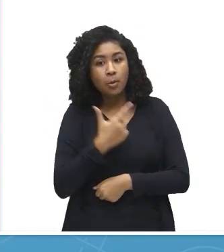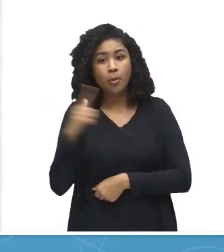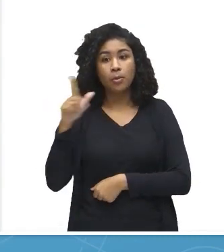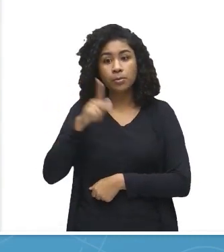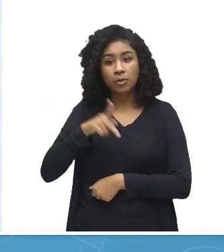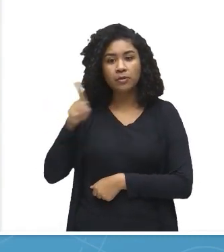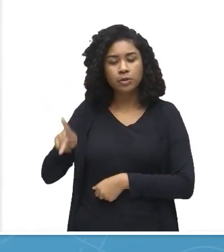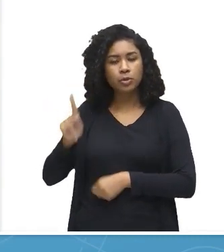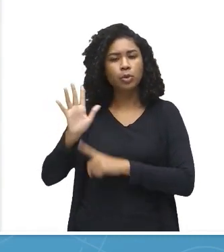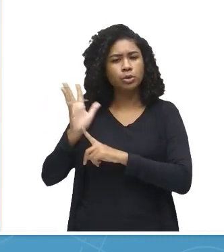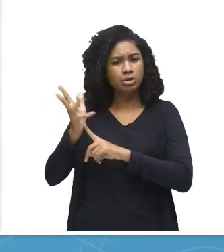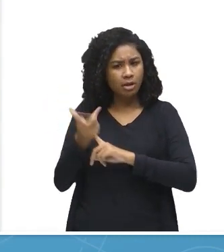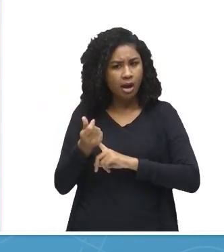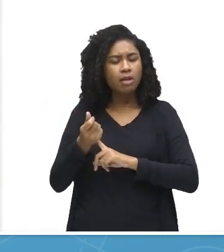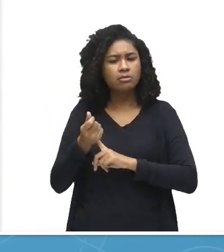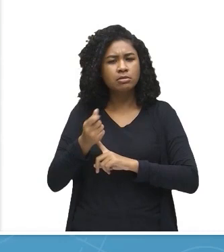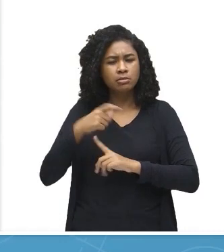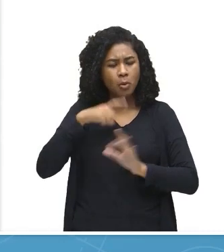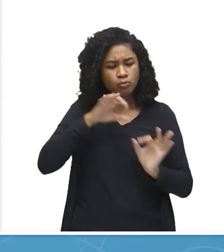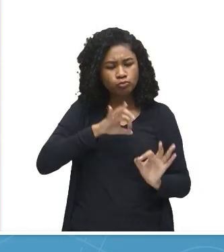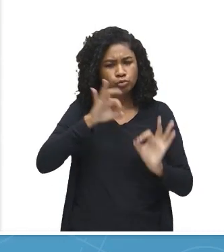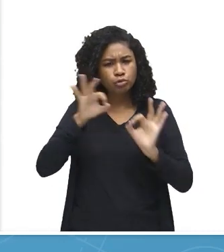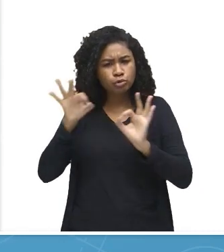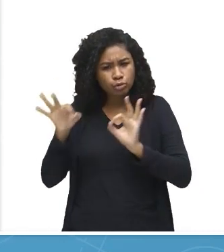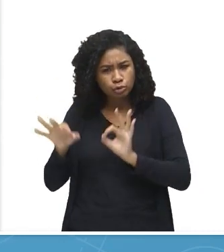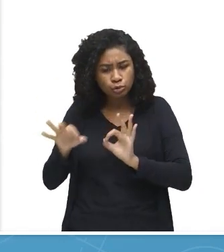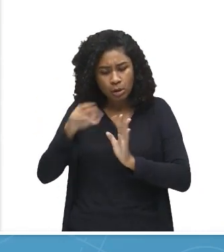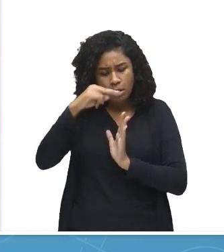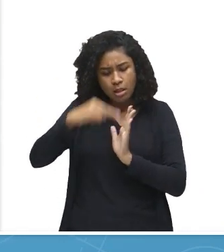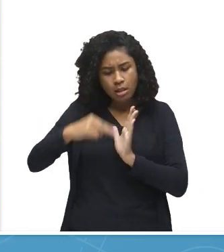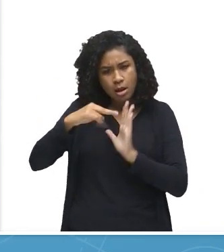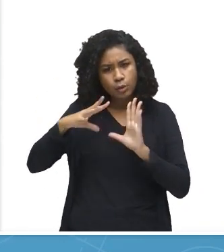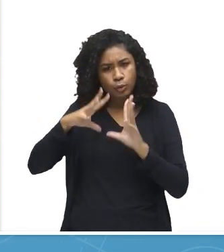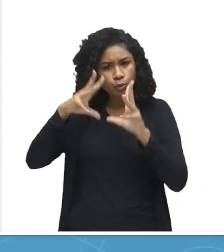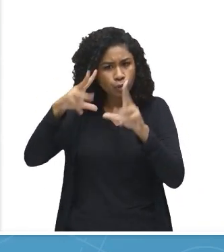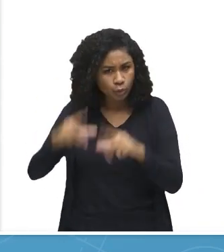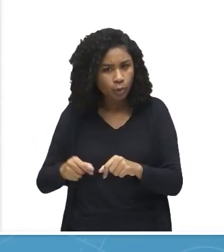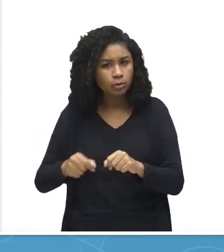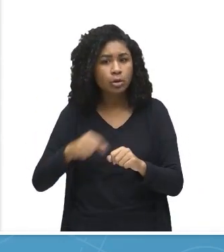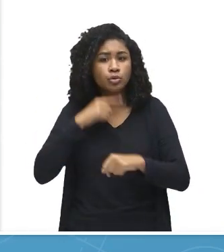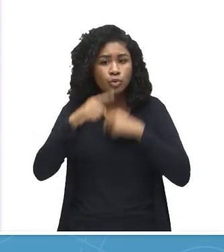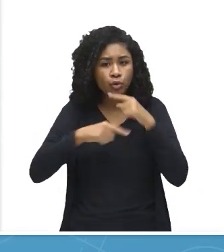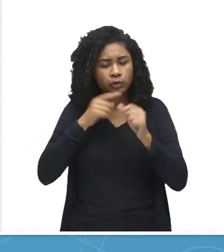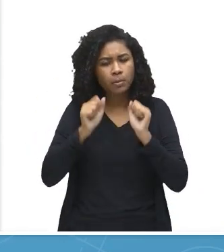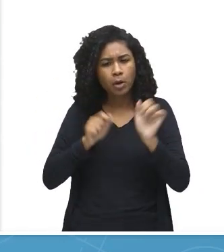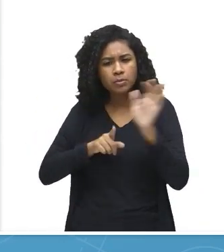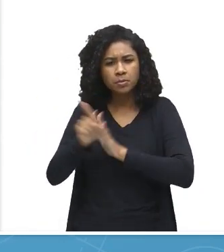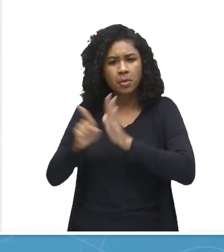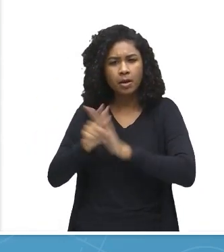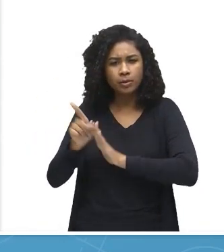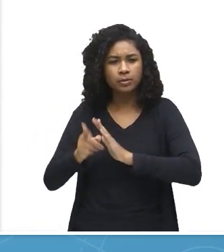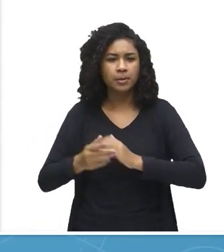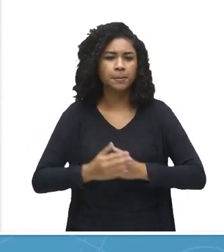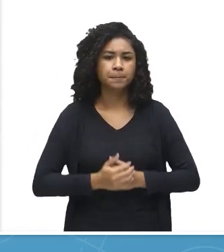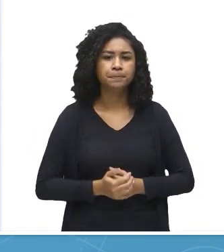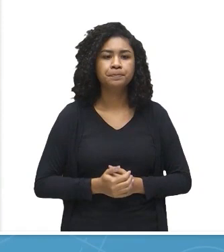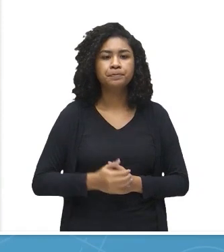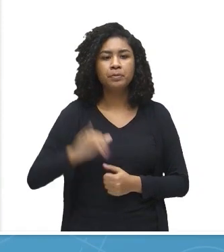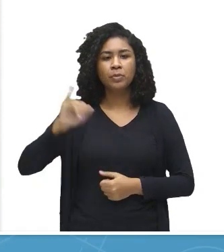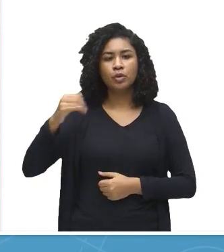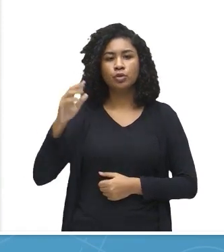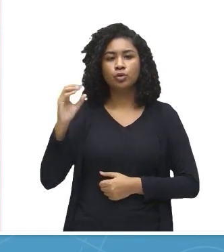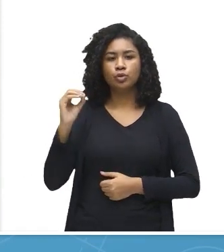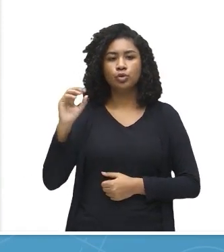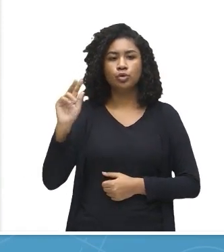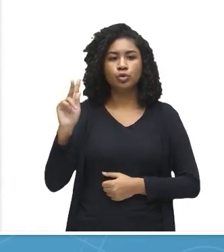arte acompanhando também pelo chat. Se vocês tiverem alguma dúvida, pode perguntar lá, tá bom? Então vamos começar a ver as respostas. O Johnny colocou que é